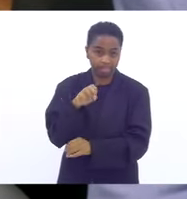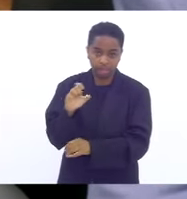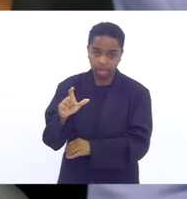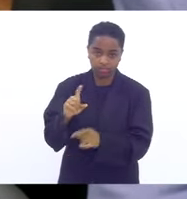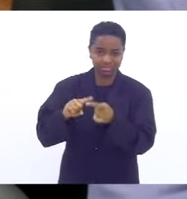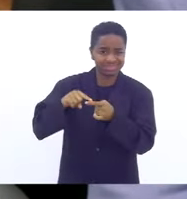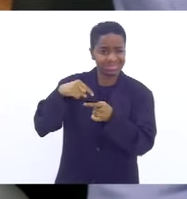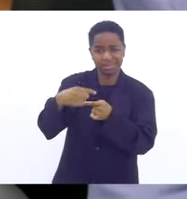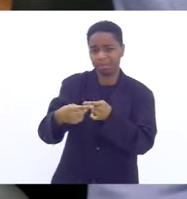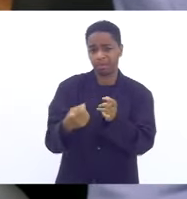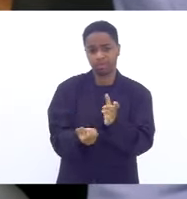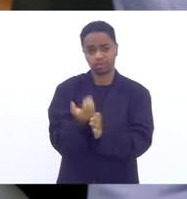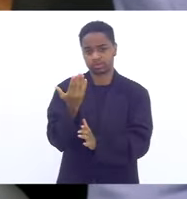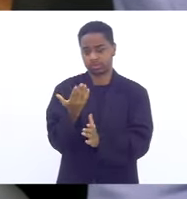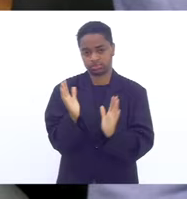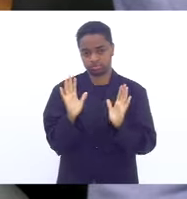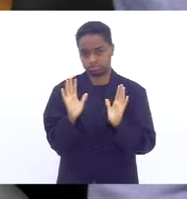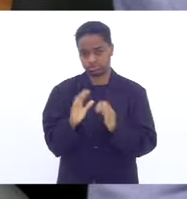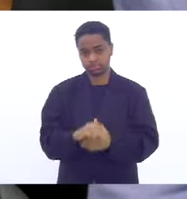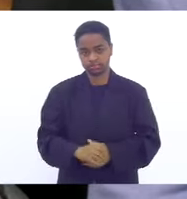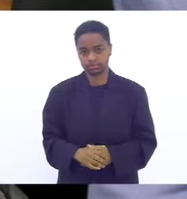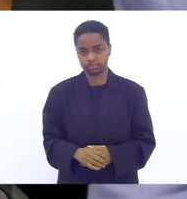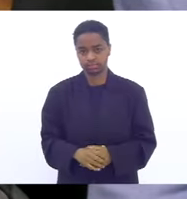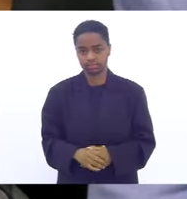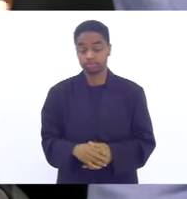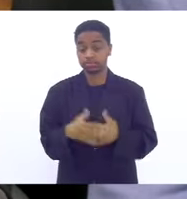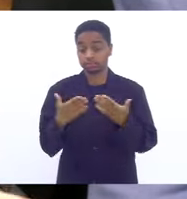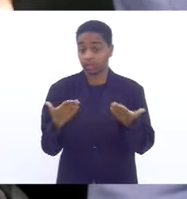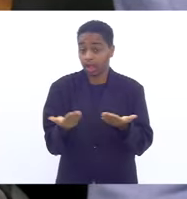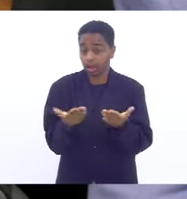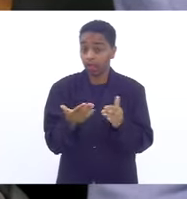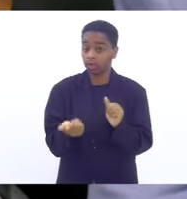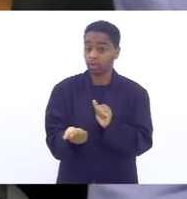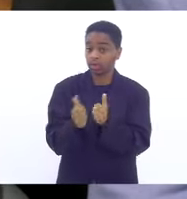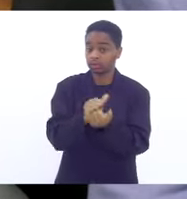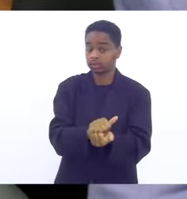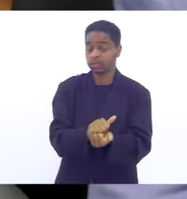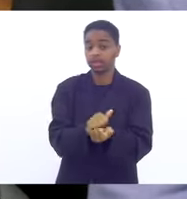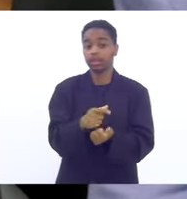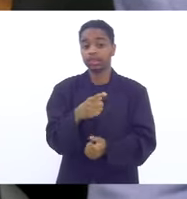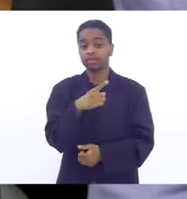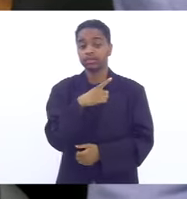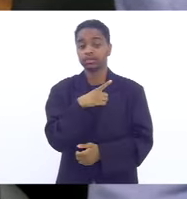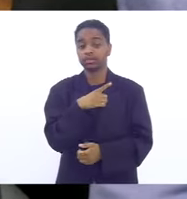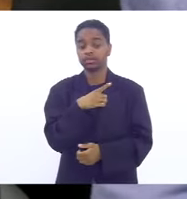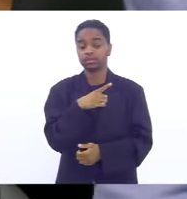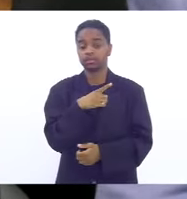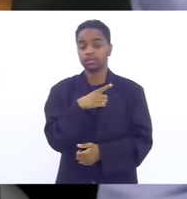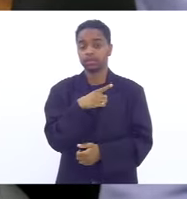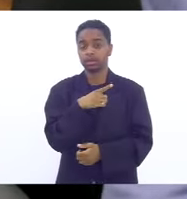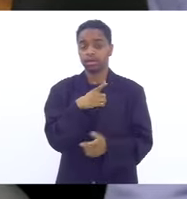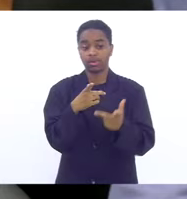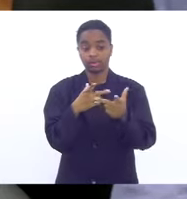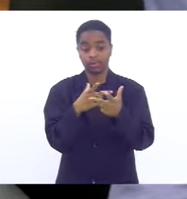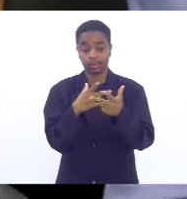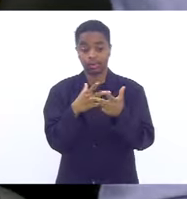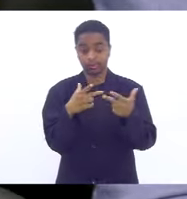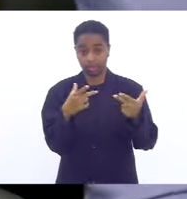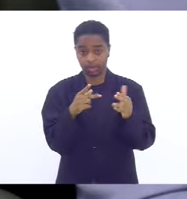veio de forma posterior. Então, é uma adequação. Então, nós temos uma situação que é importante